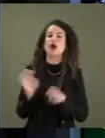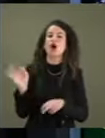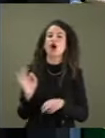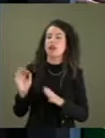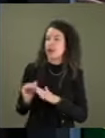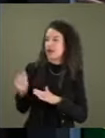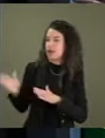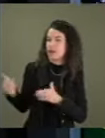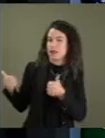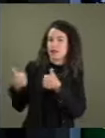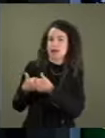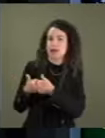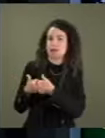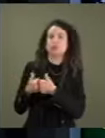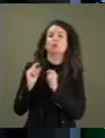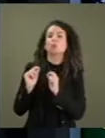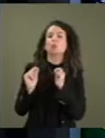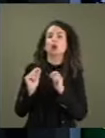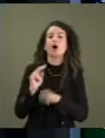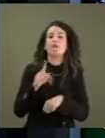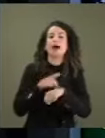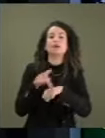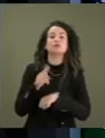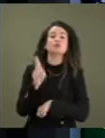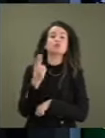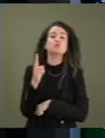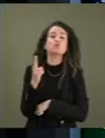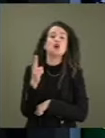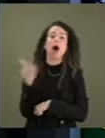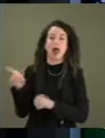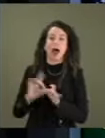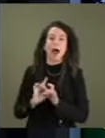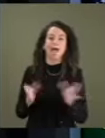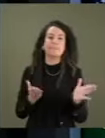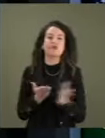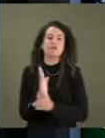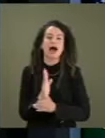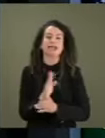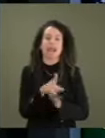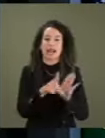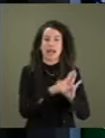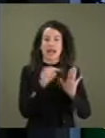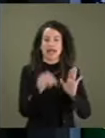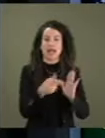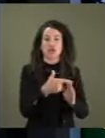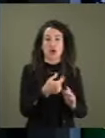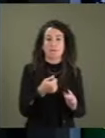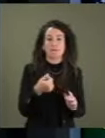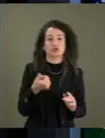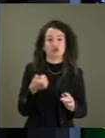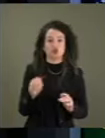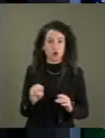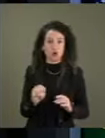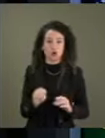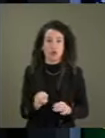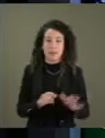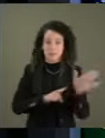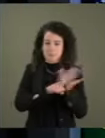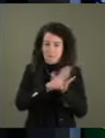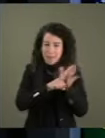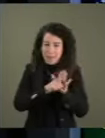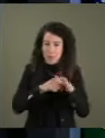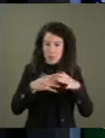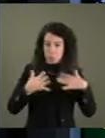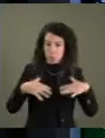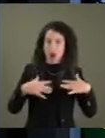Uruguai, que foi aprovada a legalização em 2018. Uma grande pesquisa constatou um